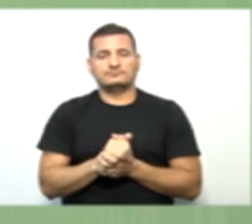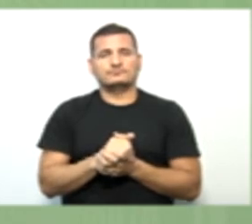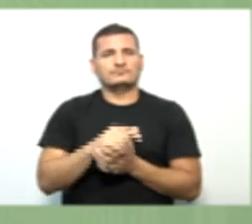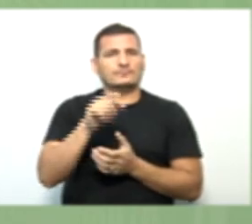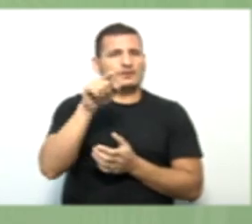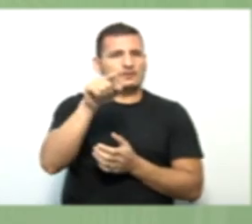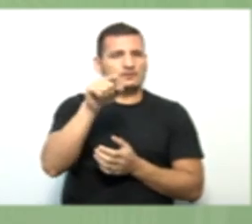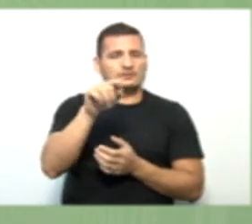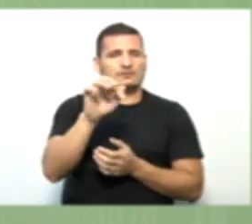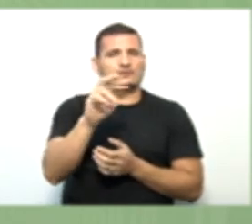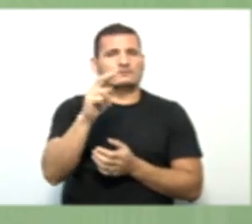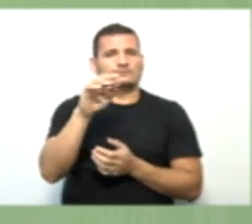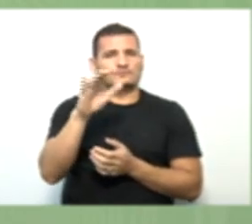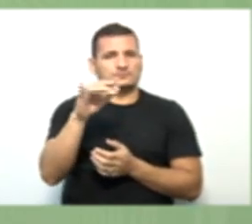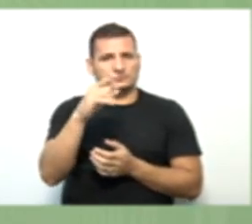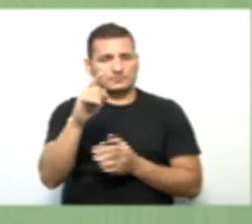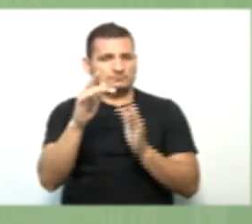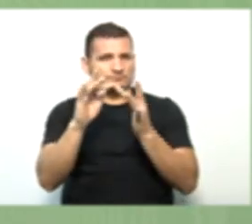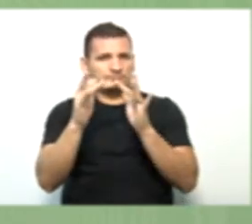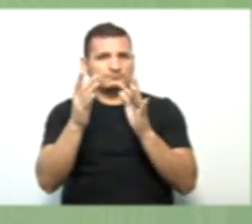função, inserir um comando